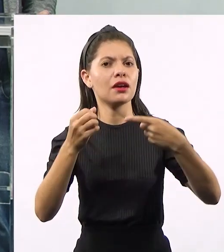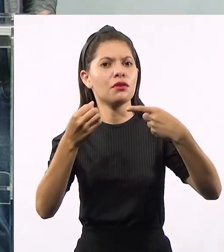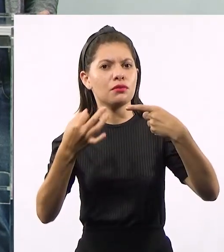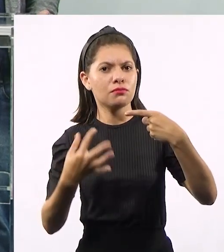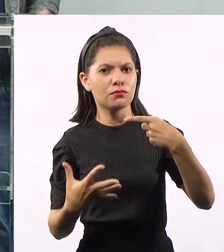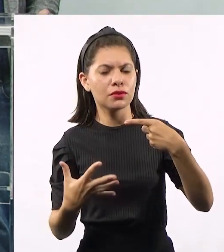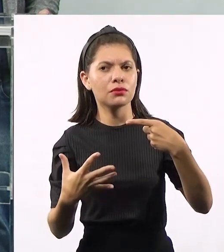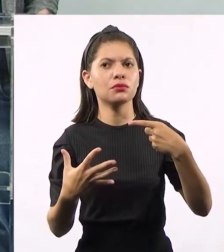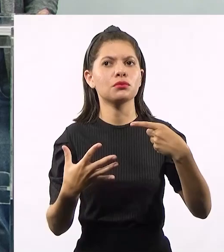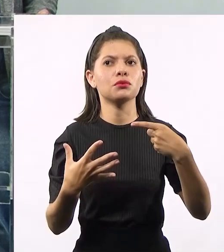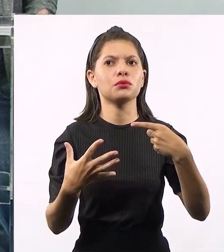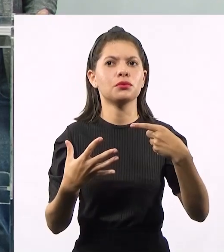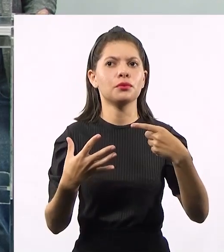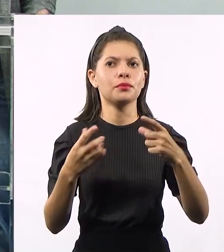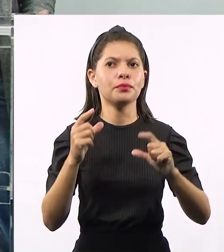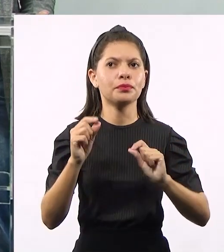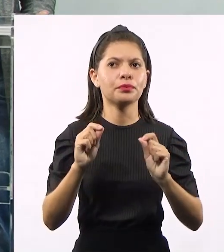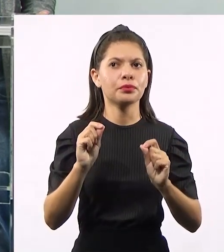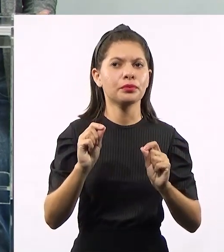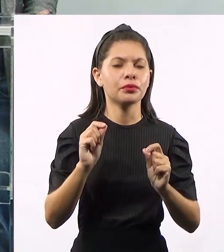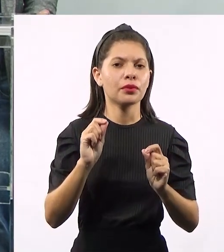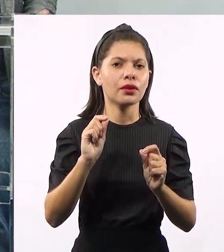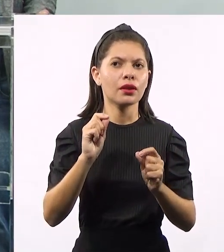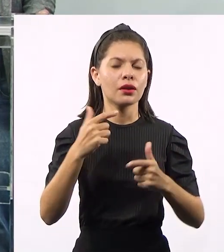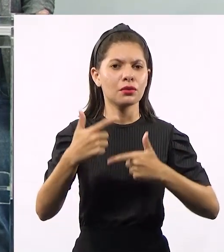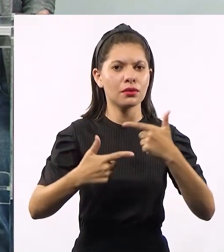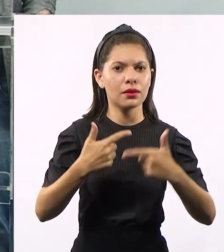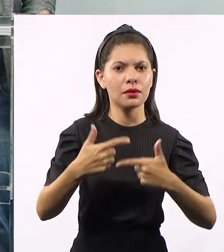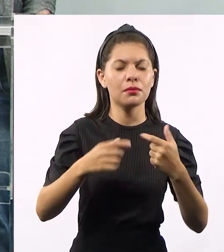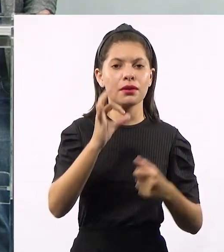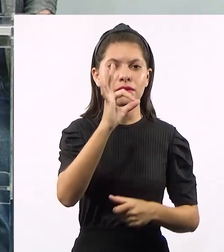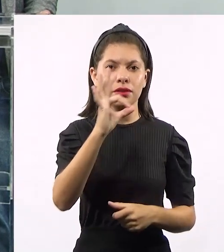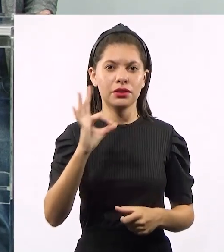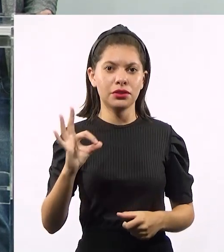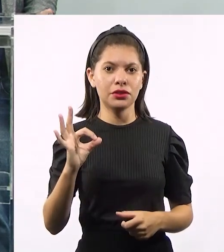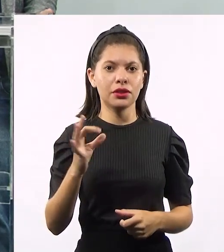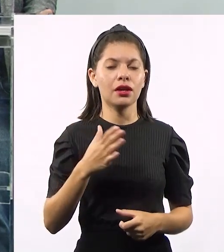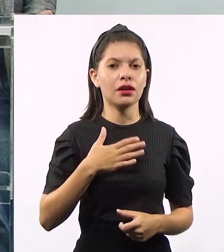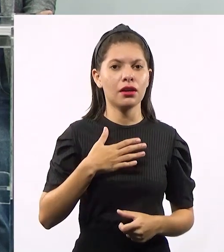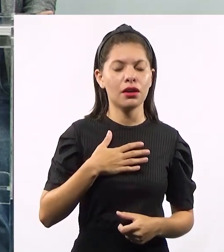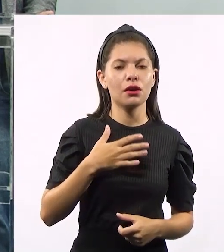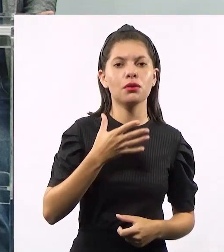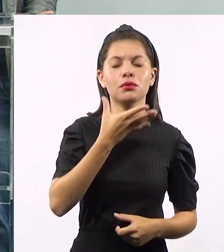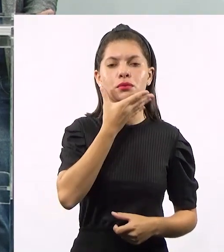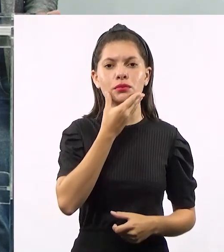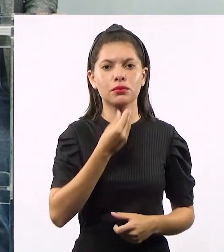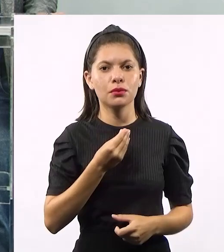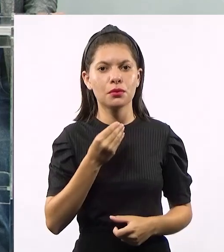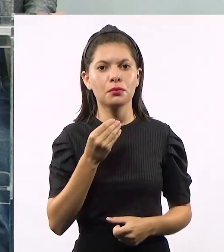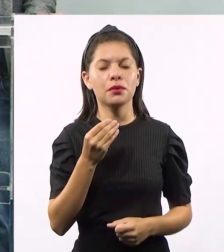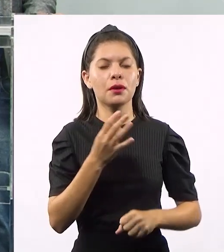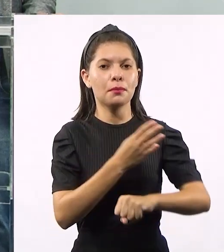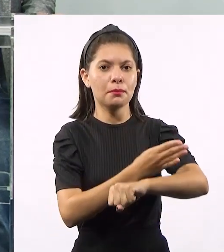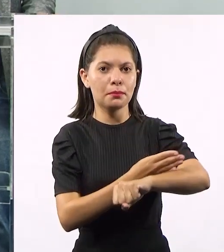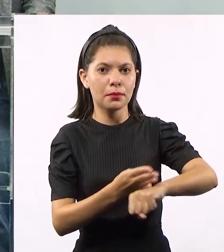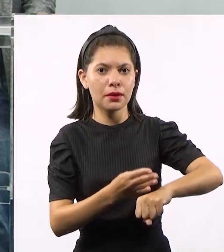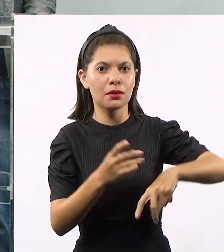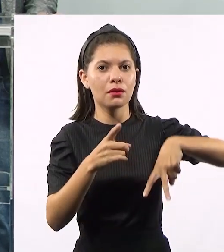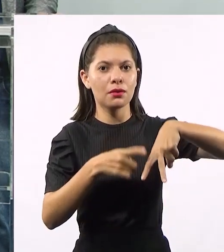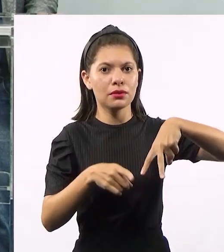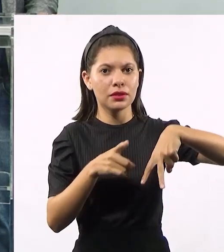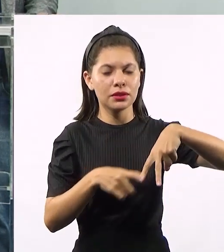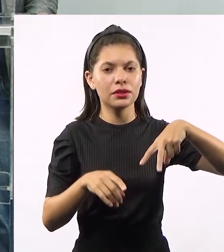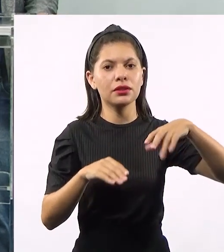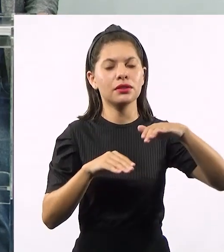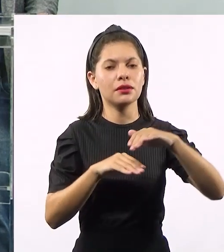subsidiar o trabalho estatístico. Como audiodescrição, eu sou um homem branco, estou trajando uma calça jeans,